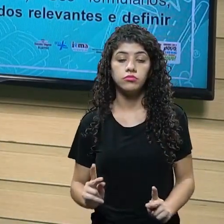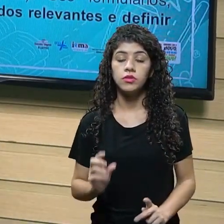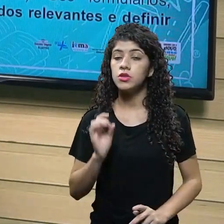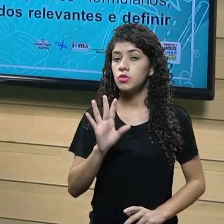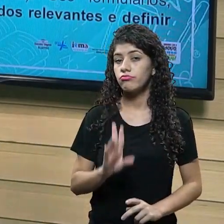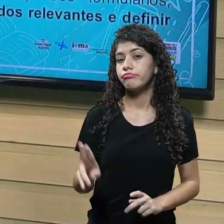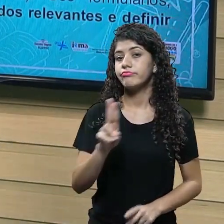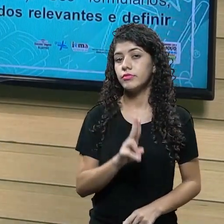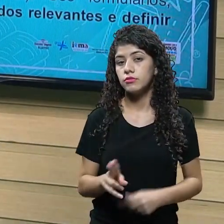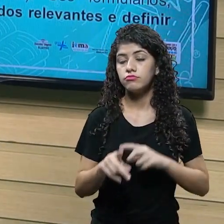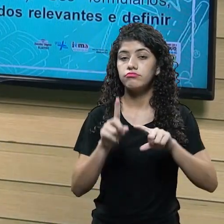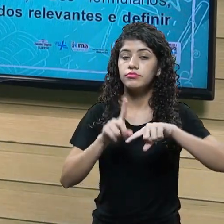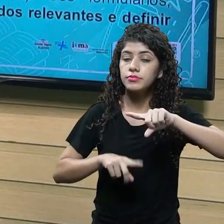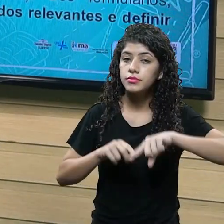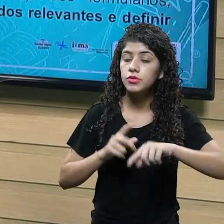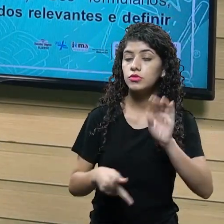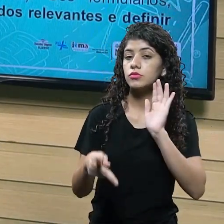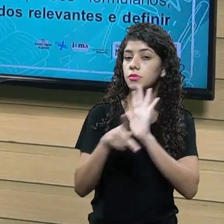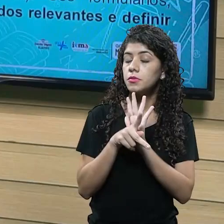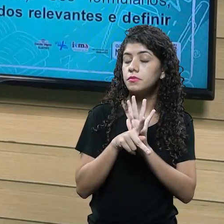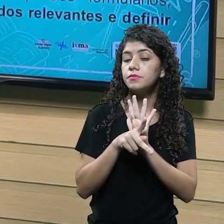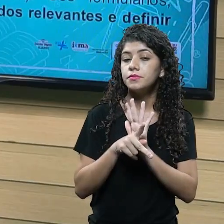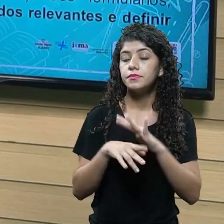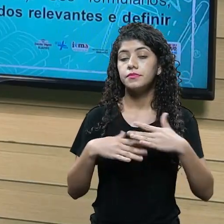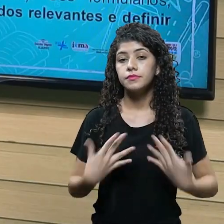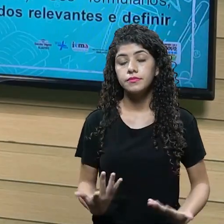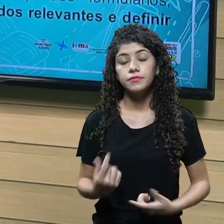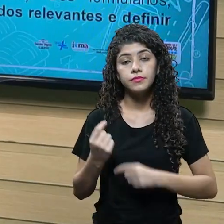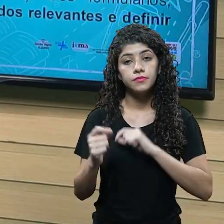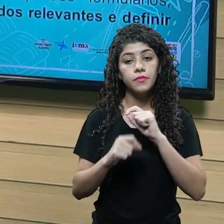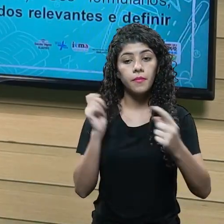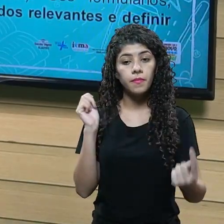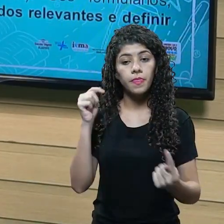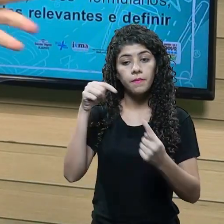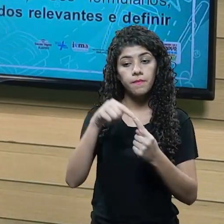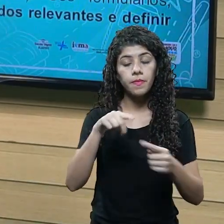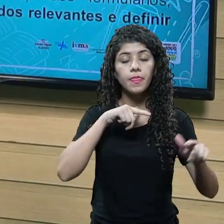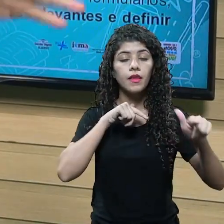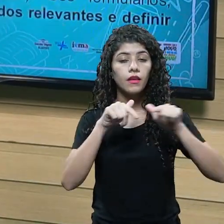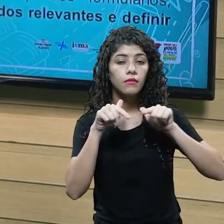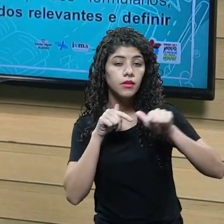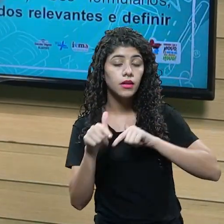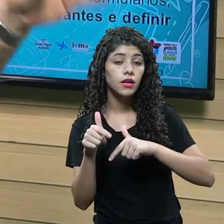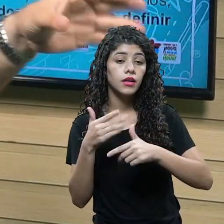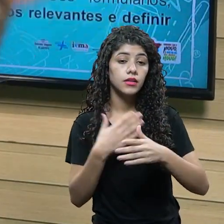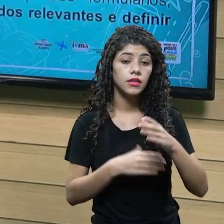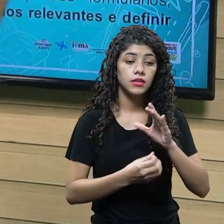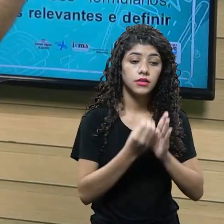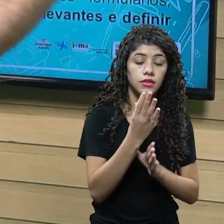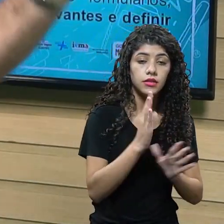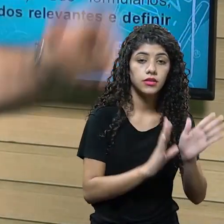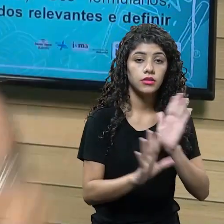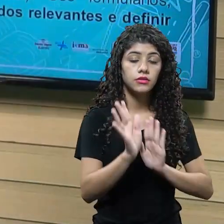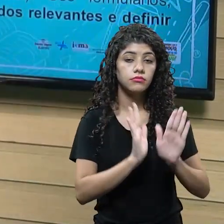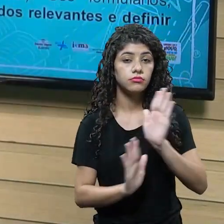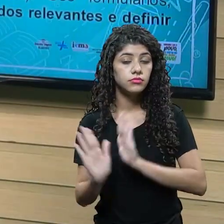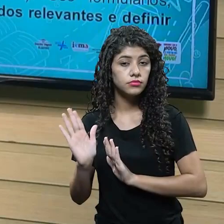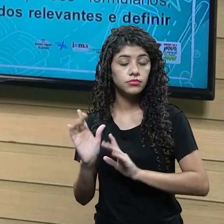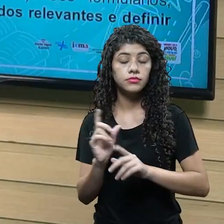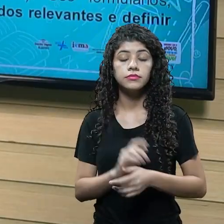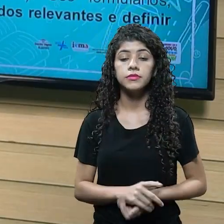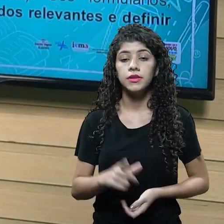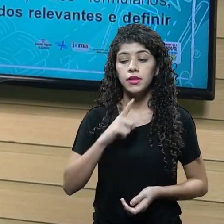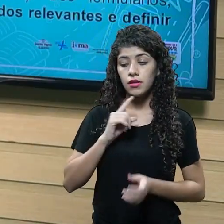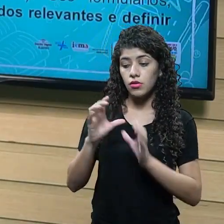consumir aquele produto em específico, tá? Então ele objetiva, ele trabalha com objetivo, a marca trabalha com objetivo de atender aquela determinada